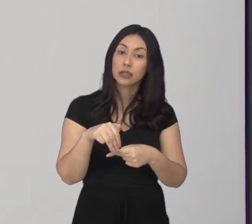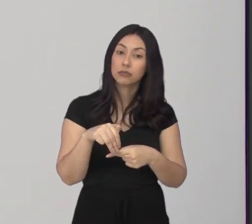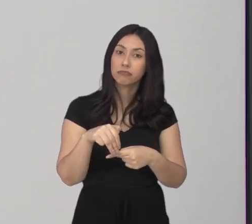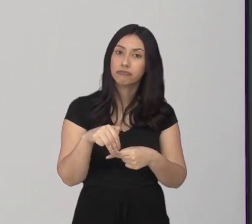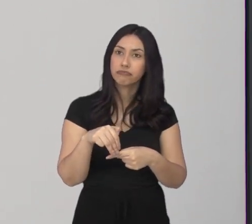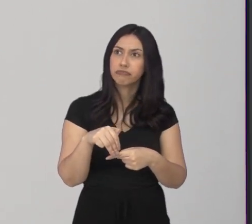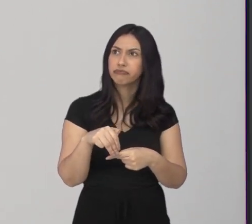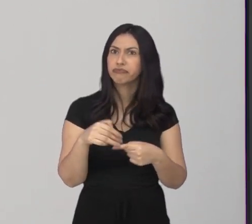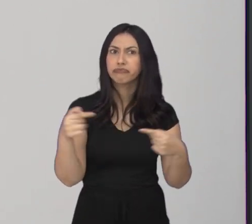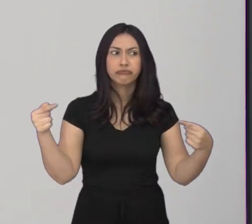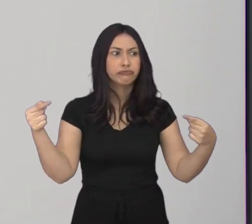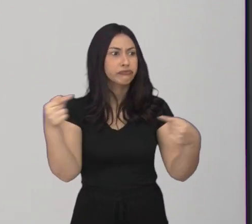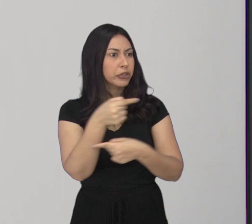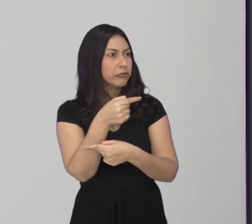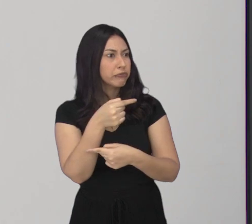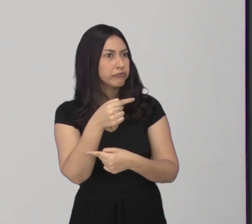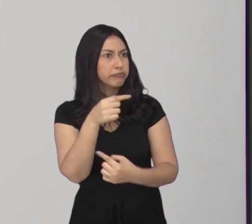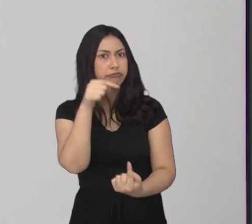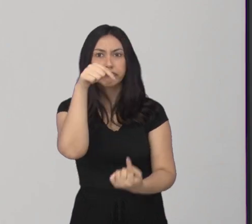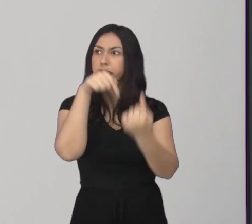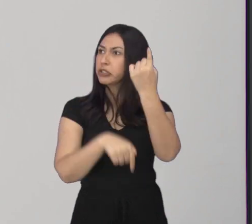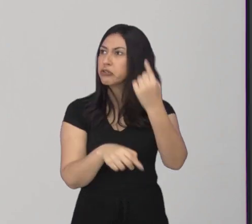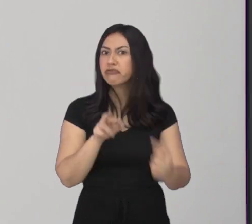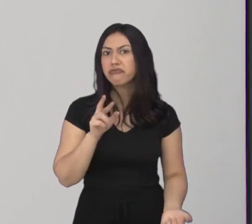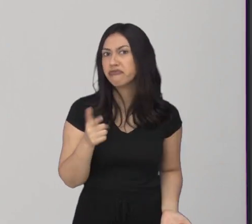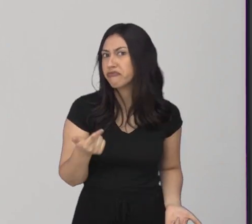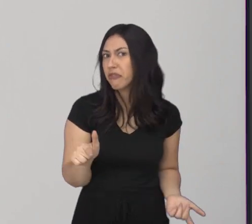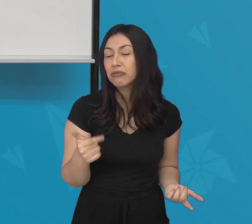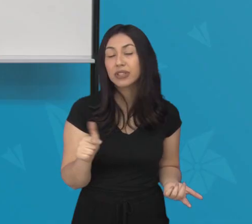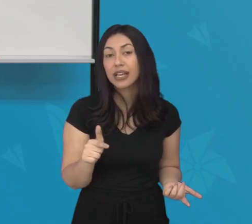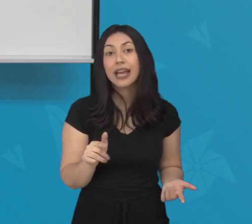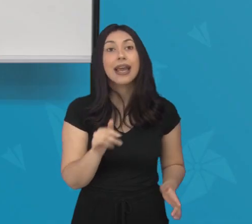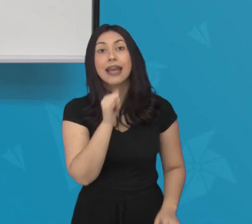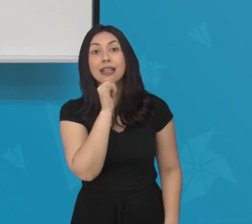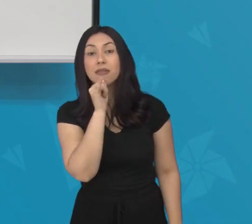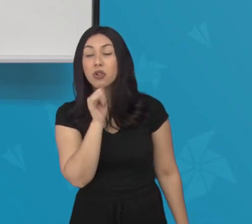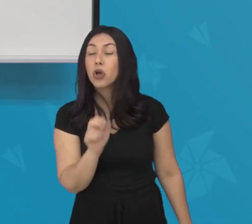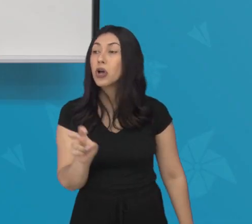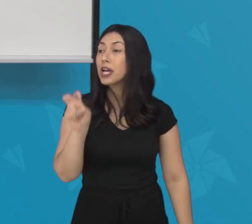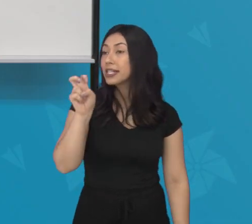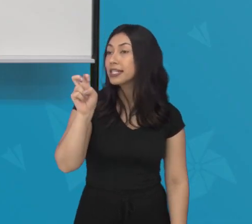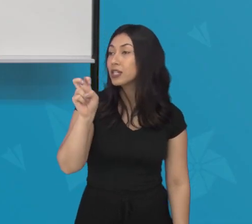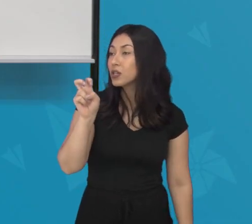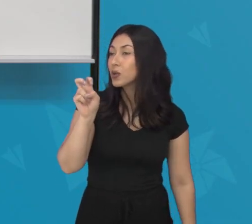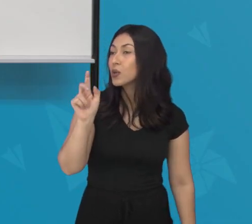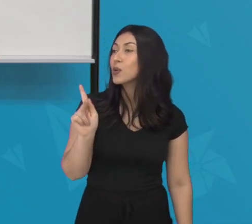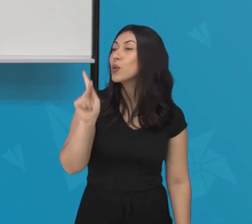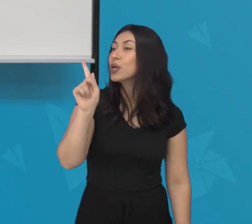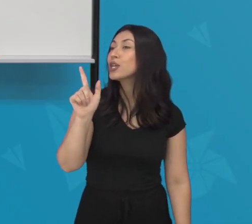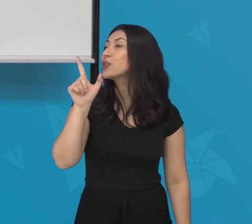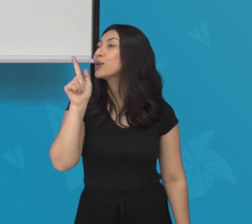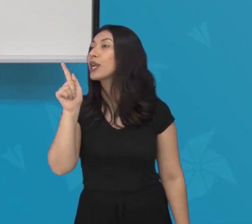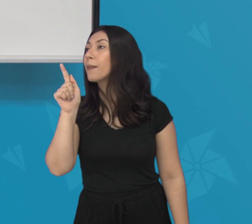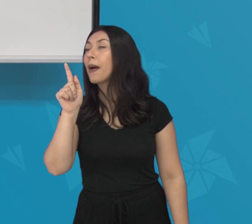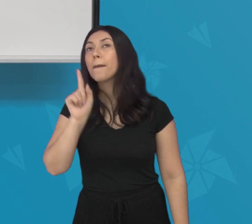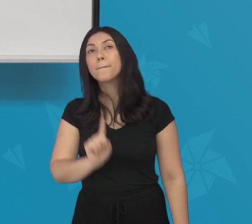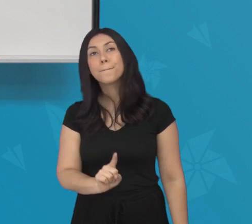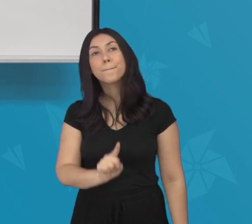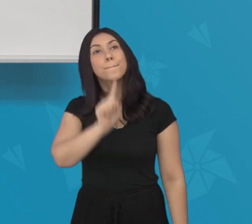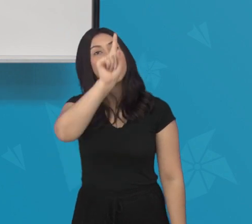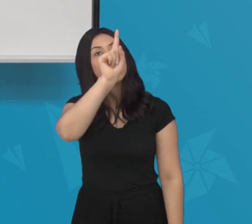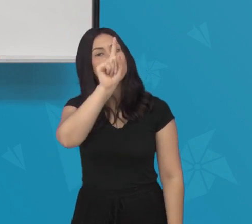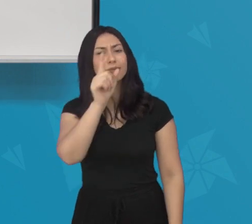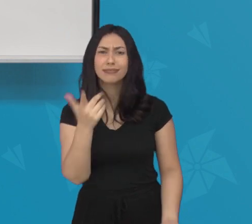que não tem direção. Não existe 5 quilos para o norte. Não existe 5 gramas de aço